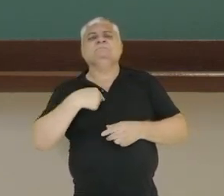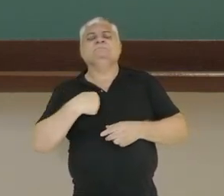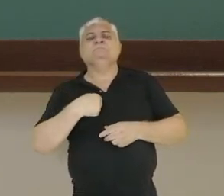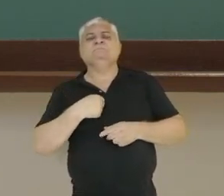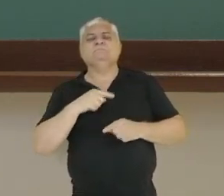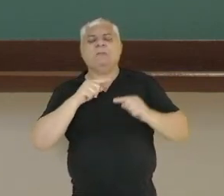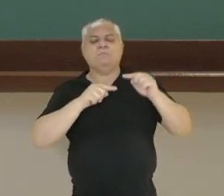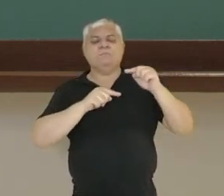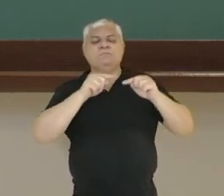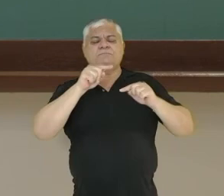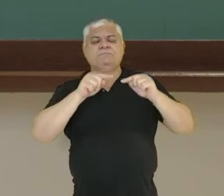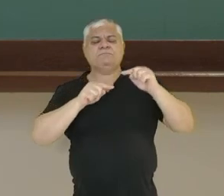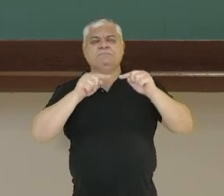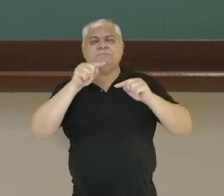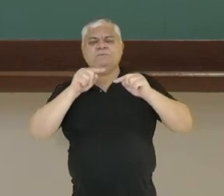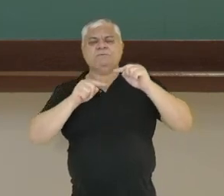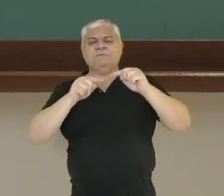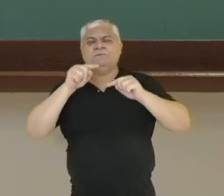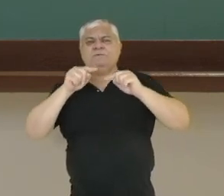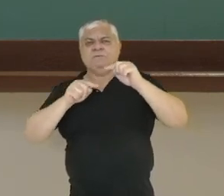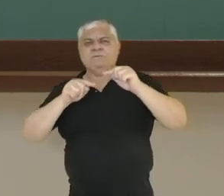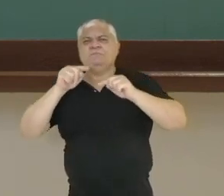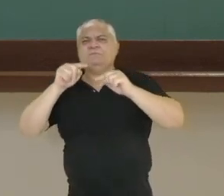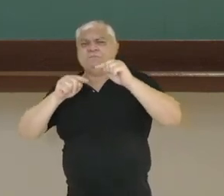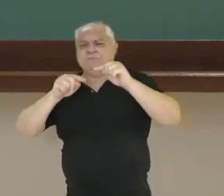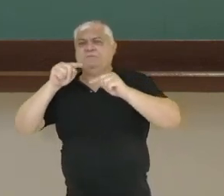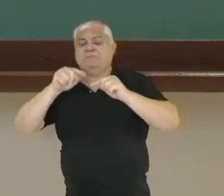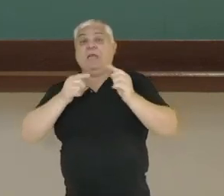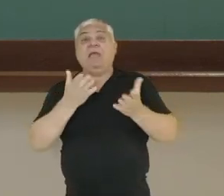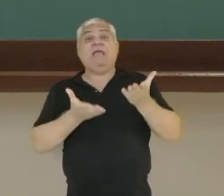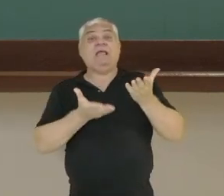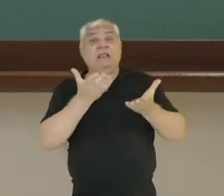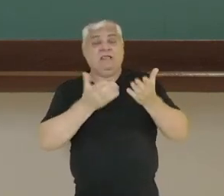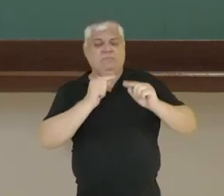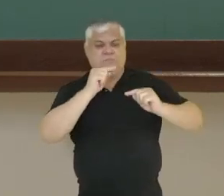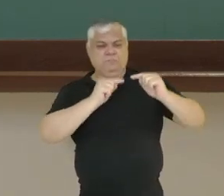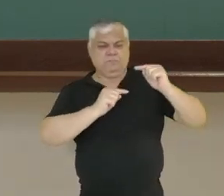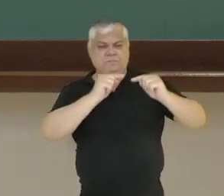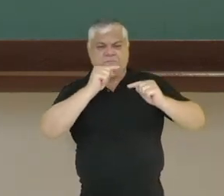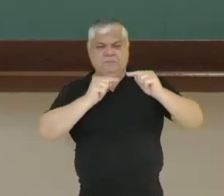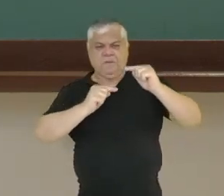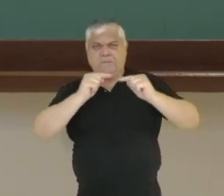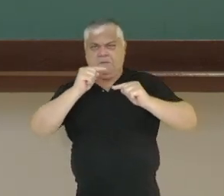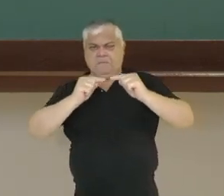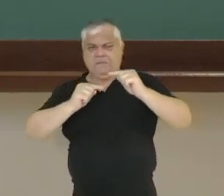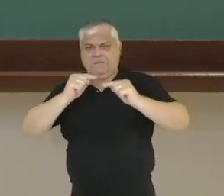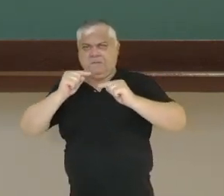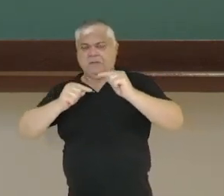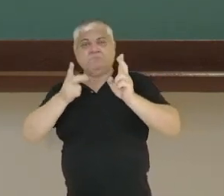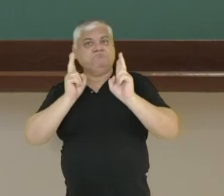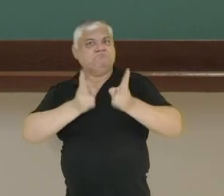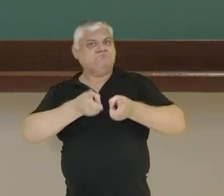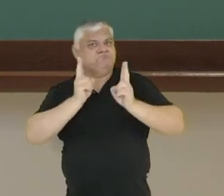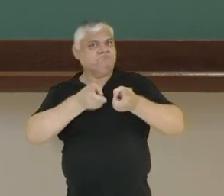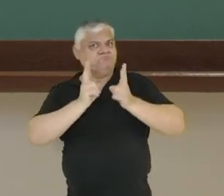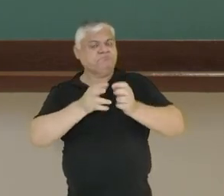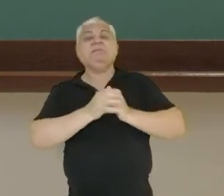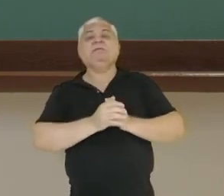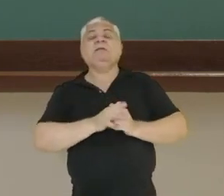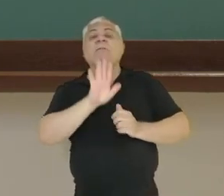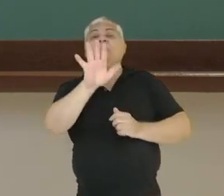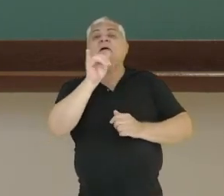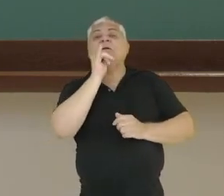nível de 2 hormônios, que é o estrógeno e a progesterona, sempre altos. Eles mantêm esse endométrio, né,